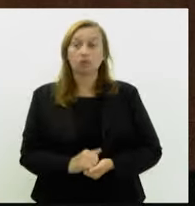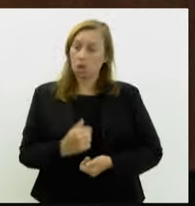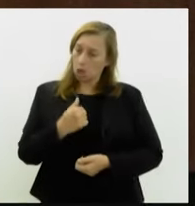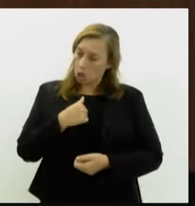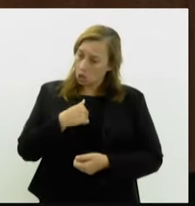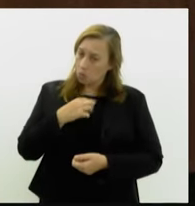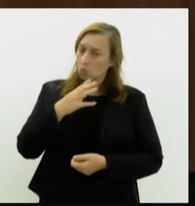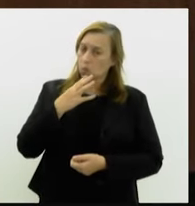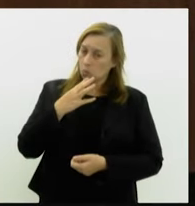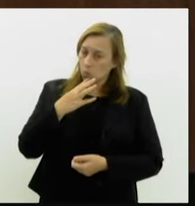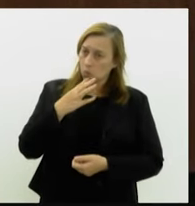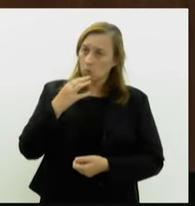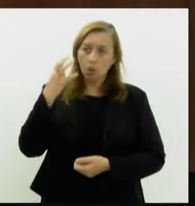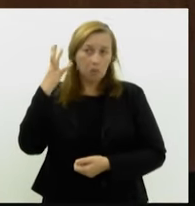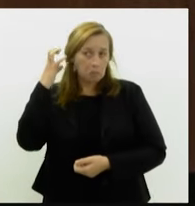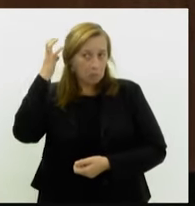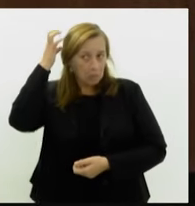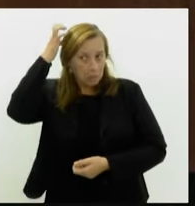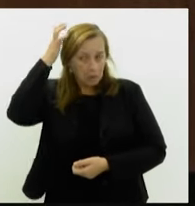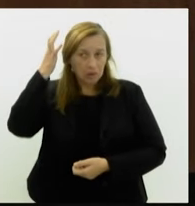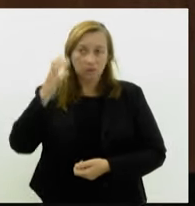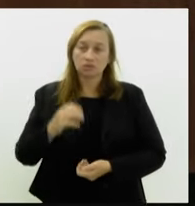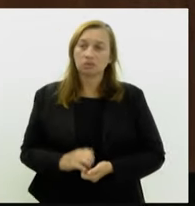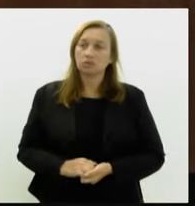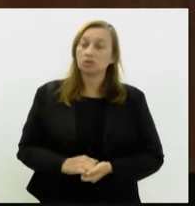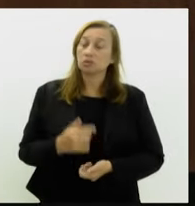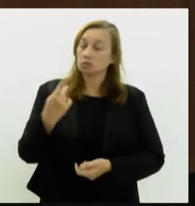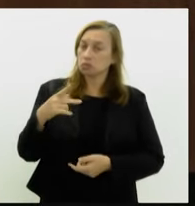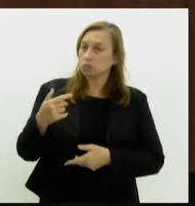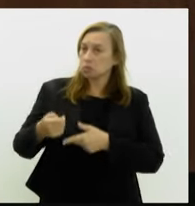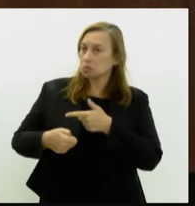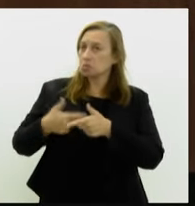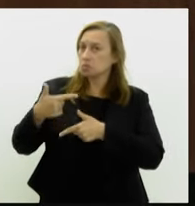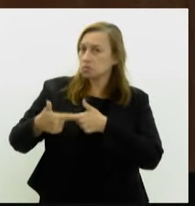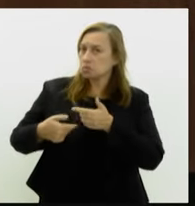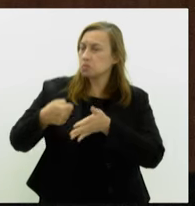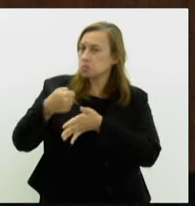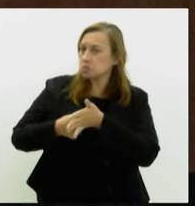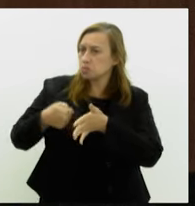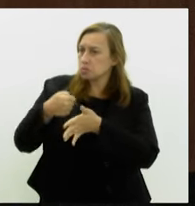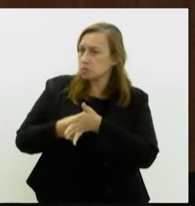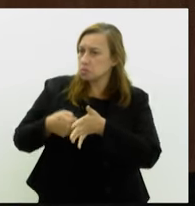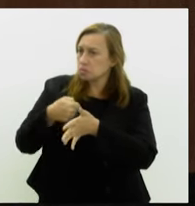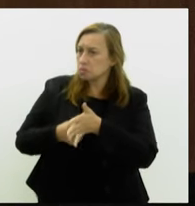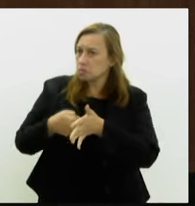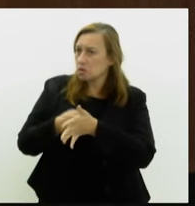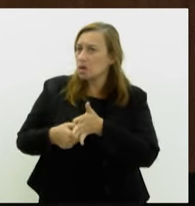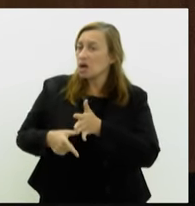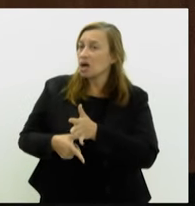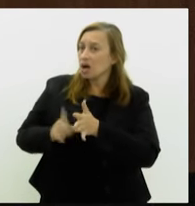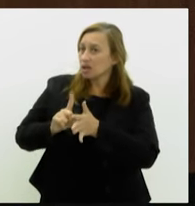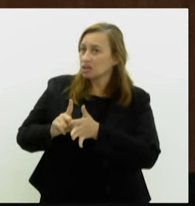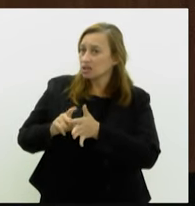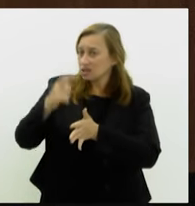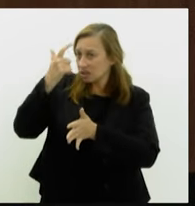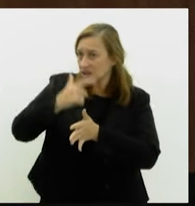que conheci a Marielle, que conheci a sua luta, que conheci a Marielle, inclusive, antes de ser